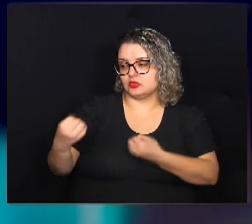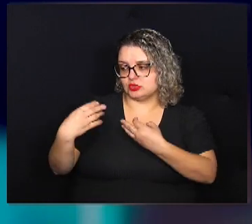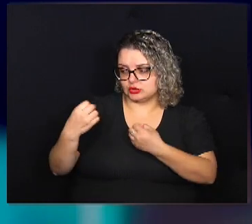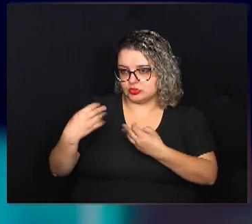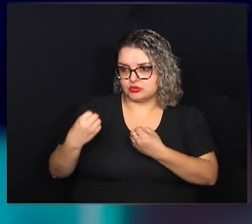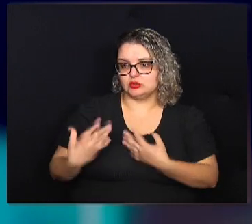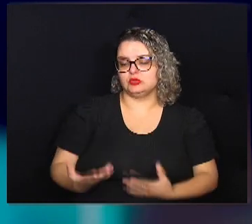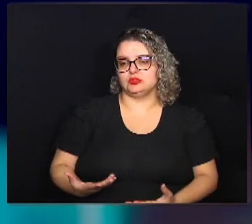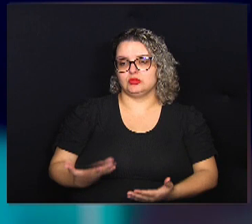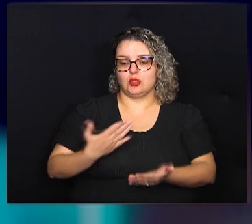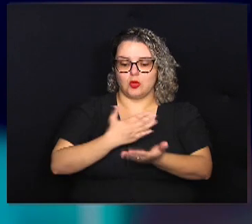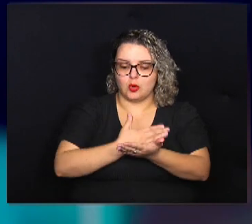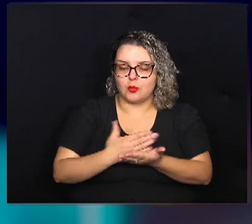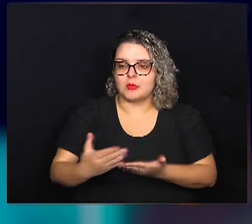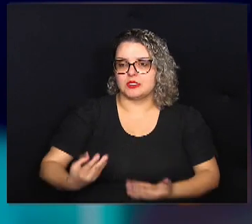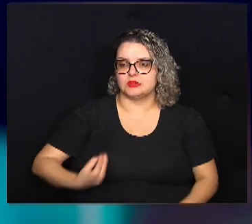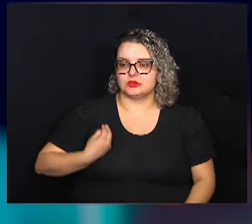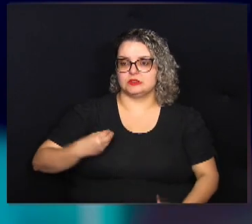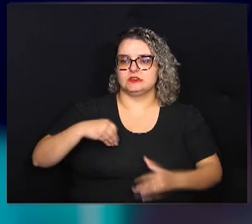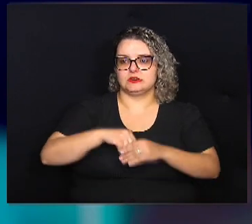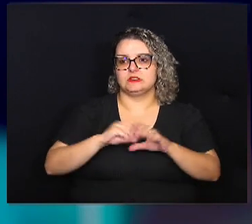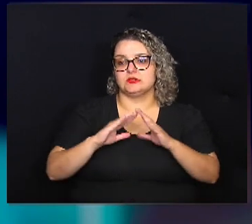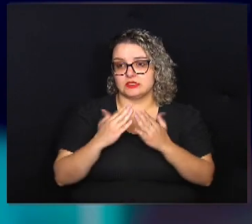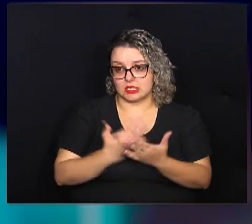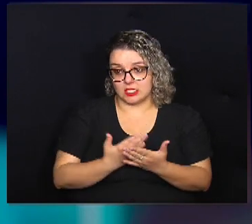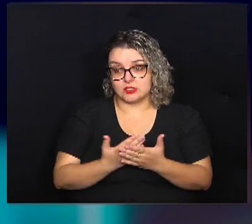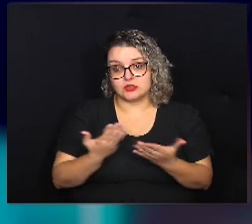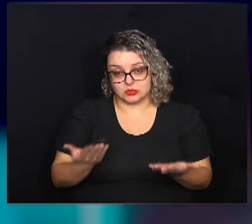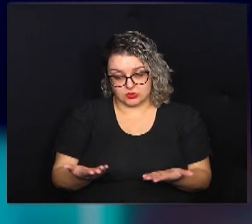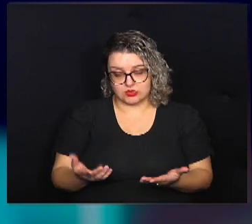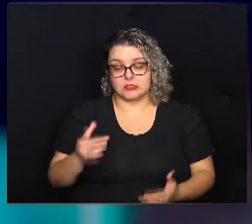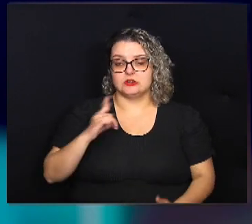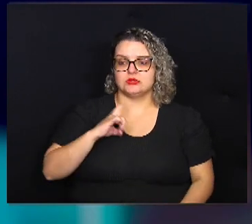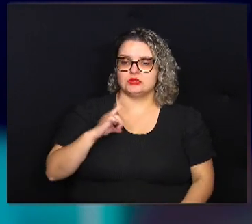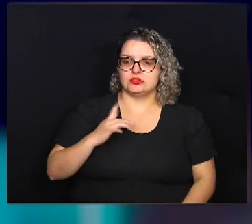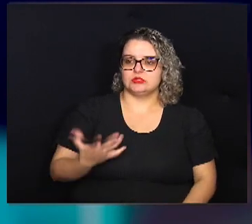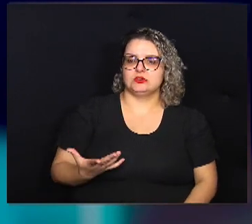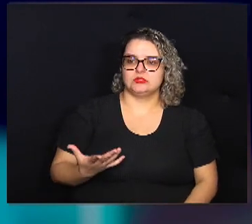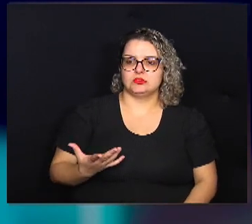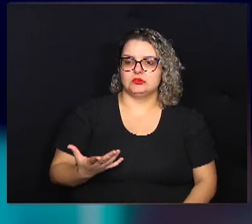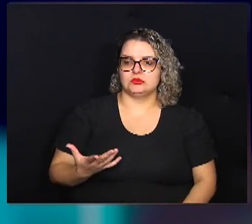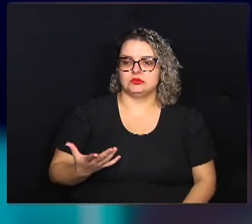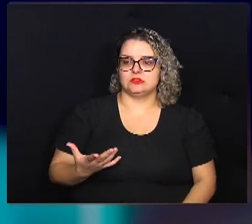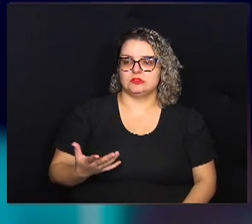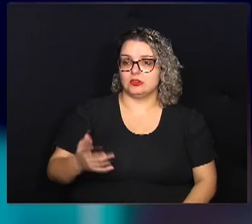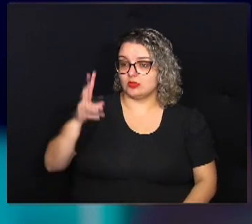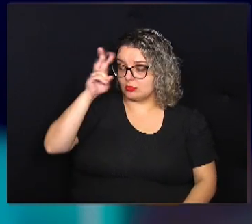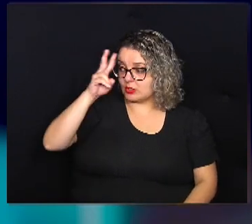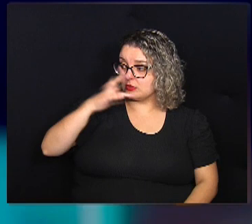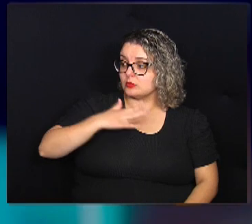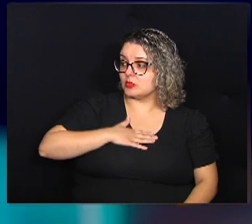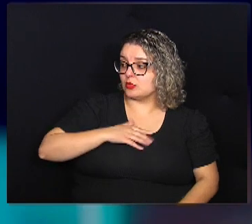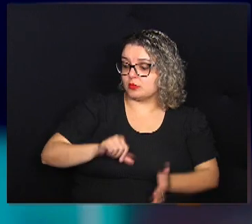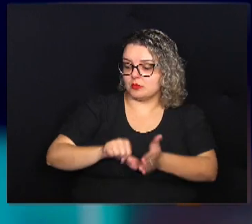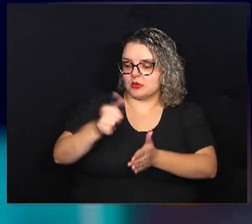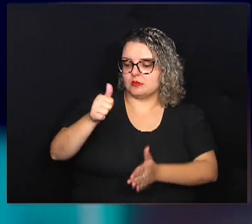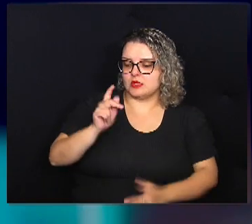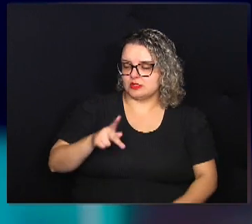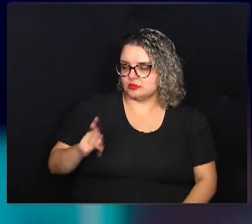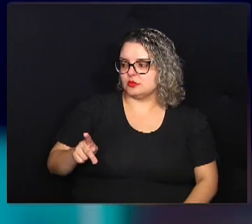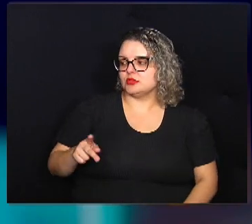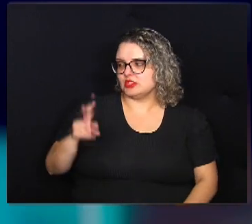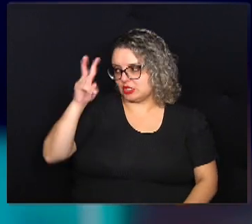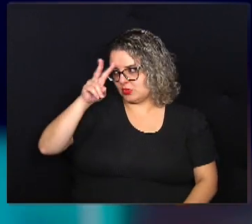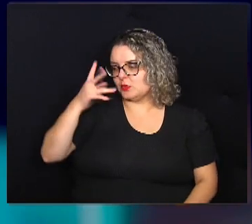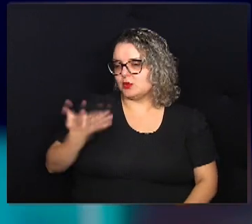o início da nossa vida se começa nas escolas. Então, a gente tem, eu tenho uma lembrança até hoje dos meus primeiros professores